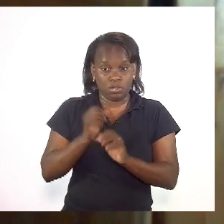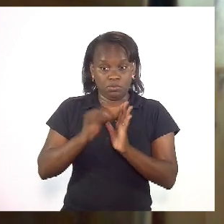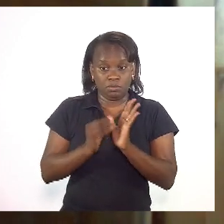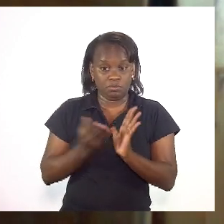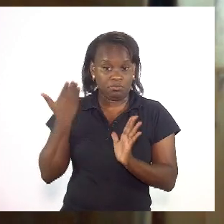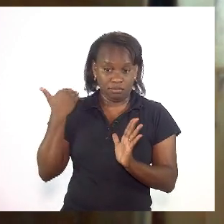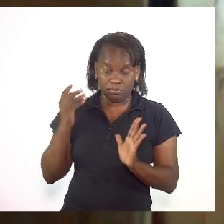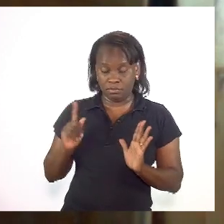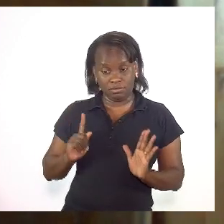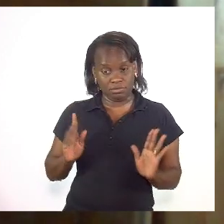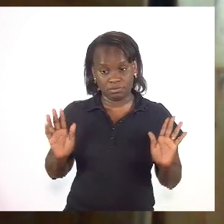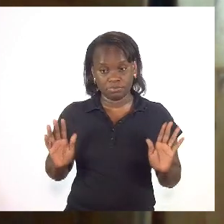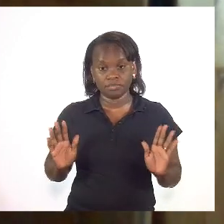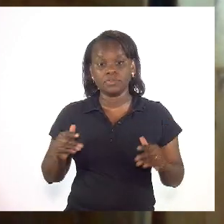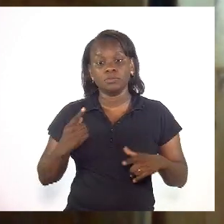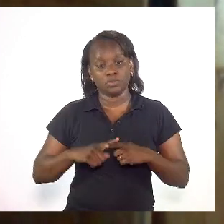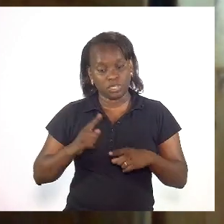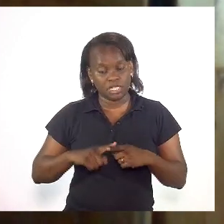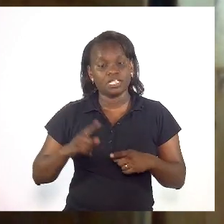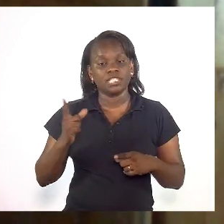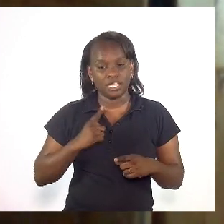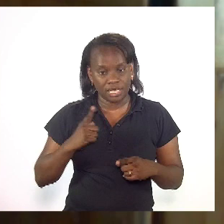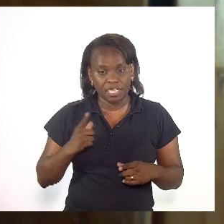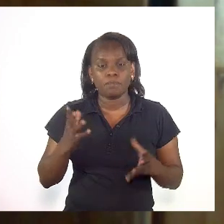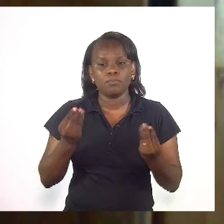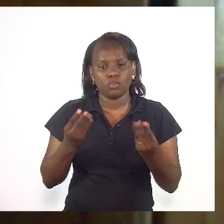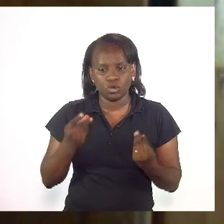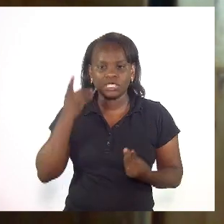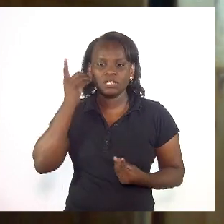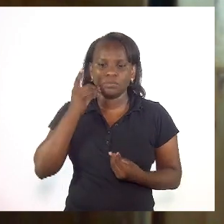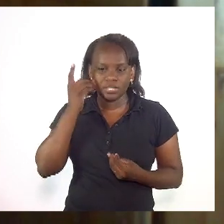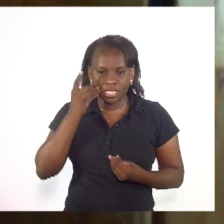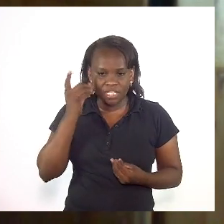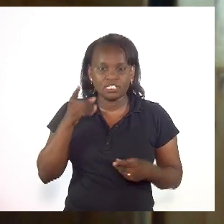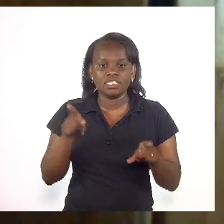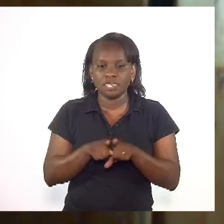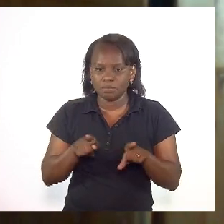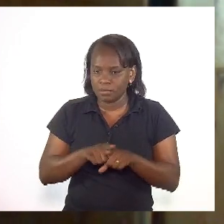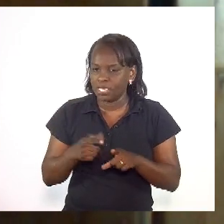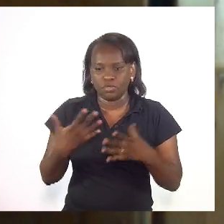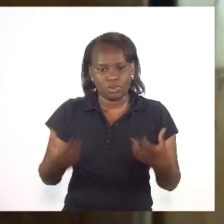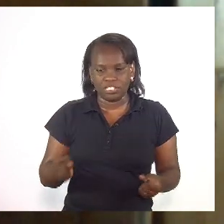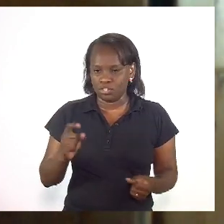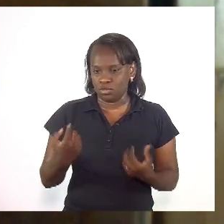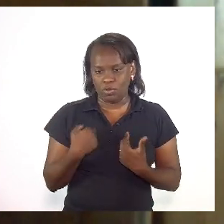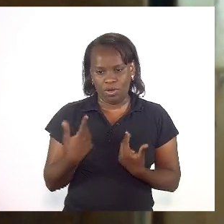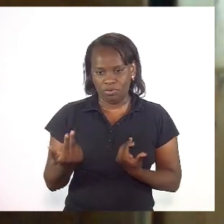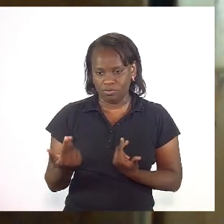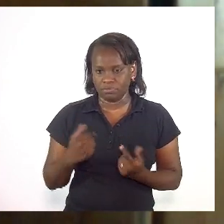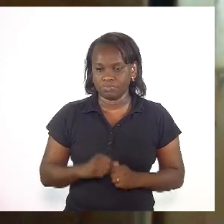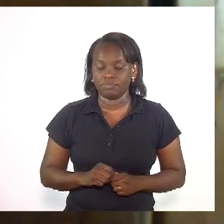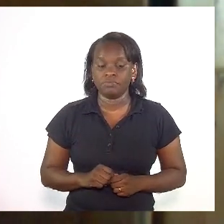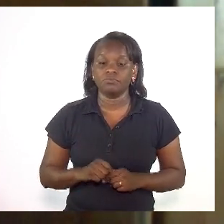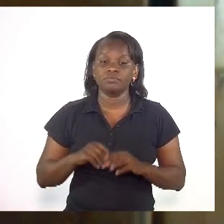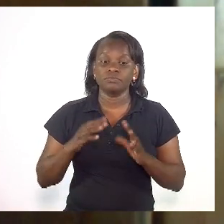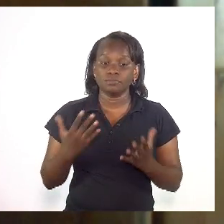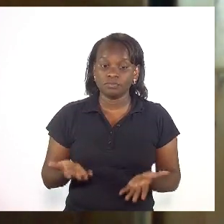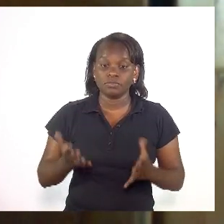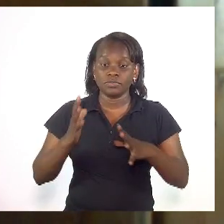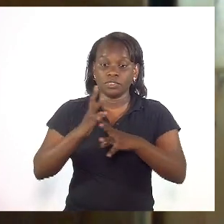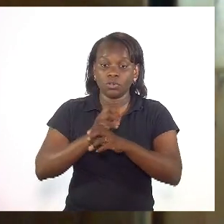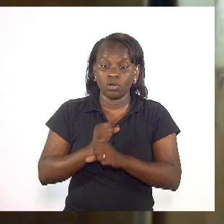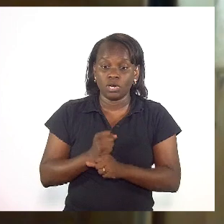pretéritas, porque tiveram muitos deputados que foram divergentes. As contas de